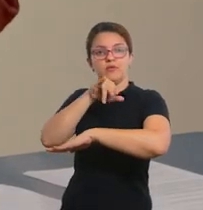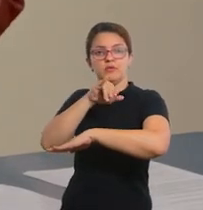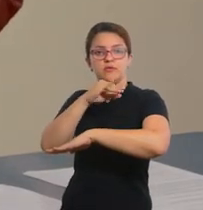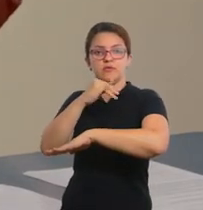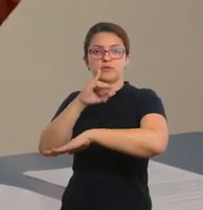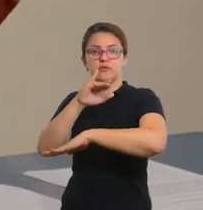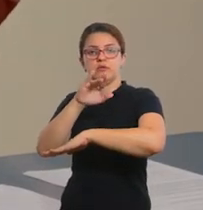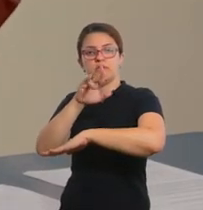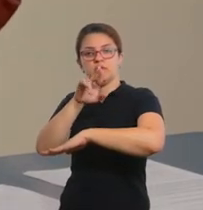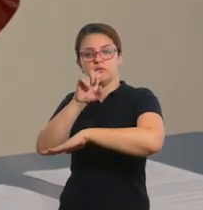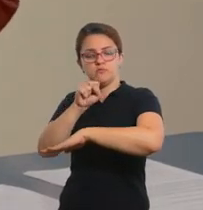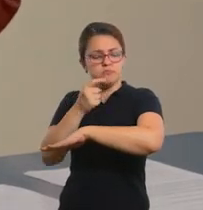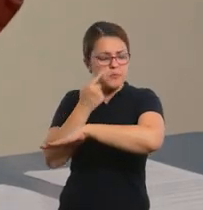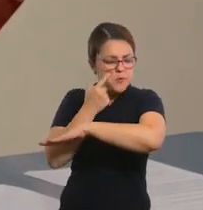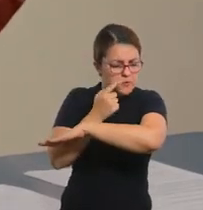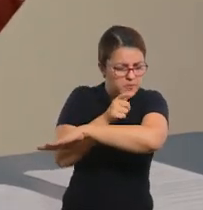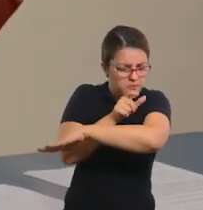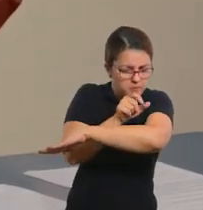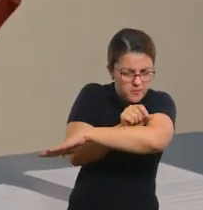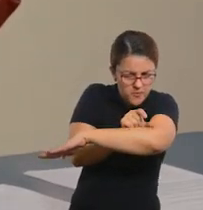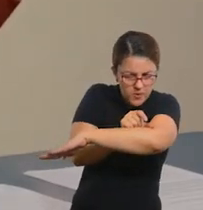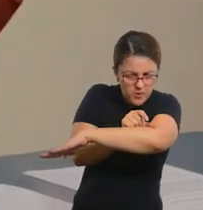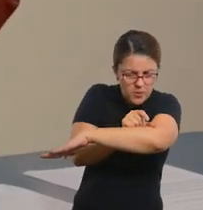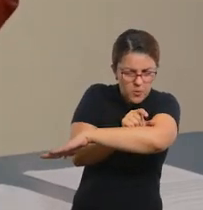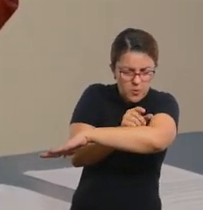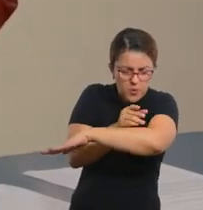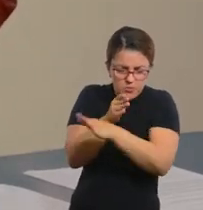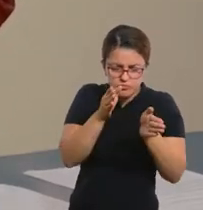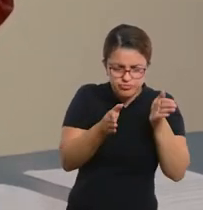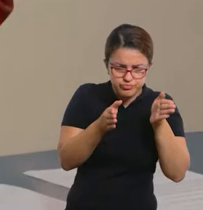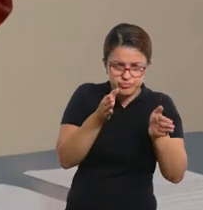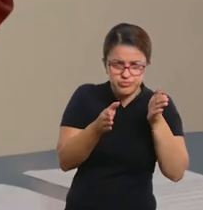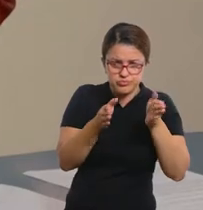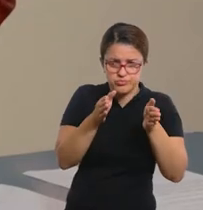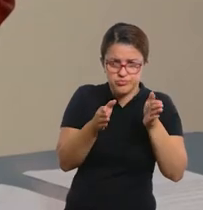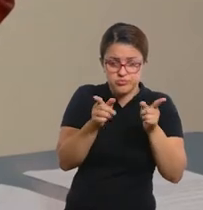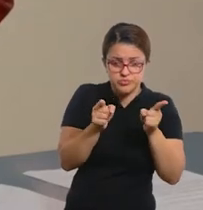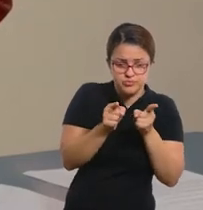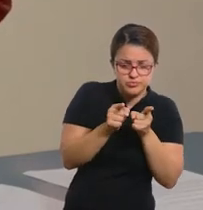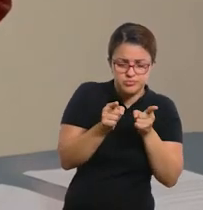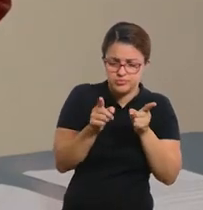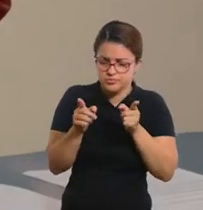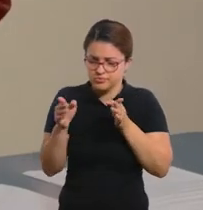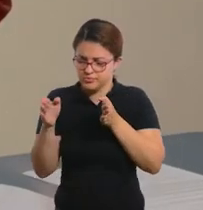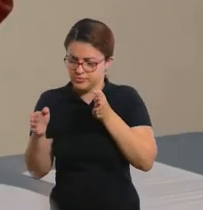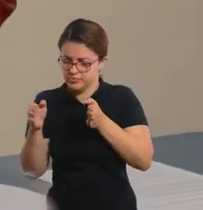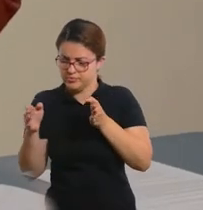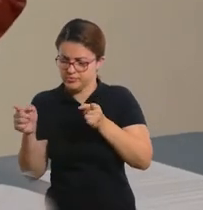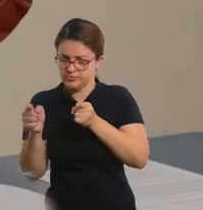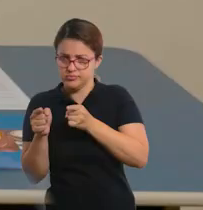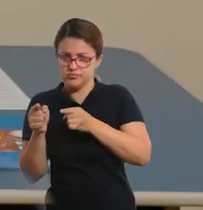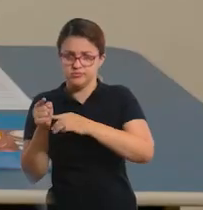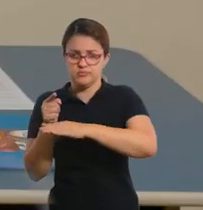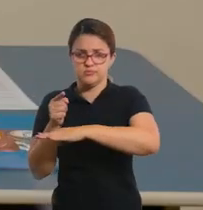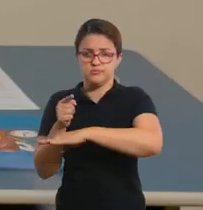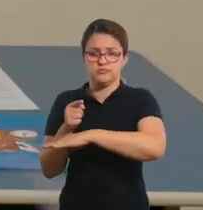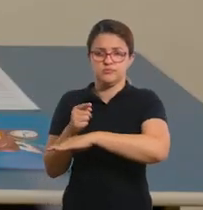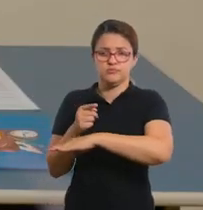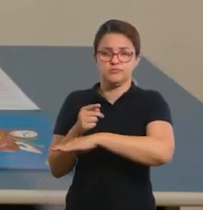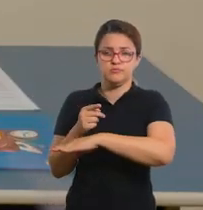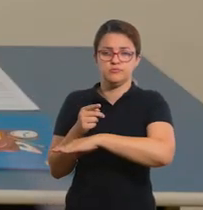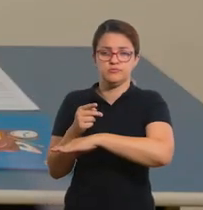dica para vocês, olhem aqui o intervalo mais curto da reta que está numerada, tá bom? Então contem aí do 224 até